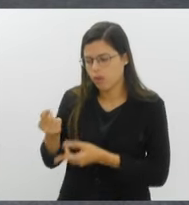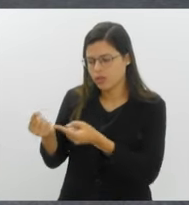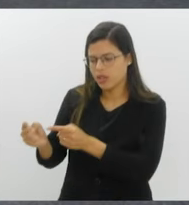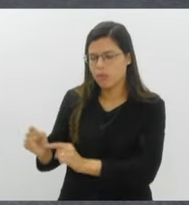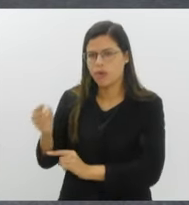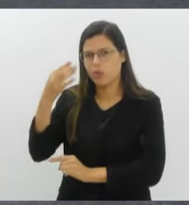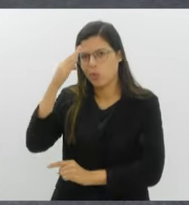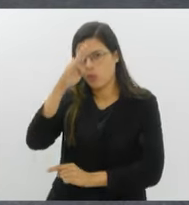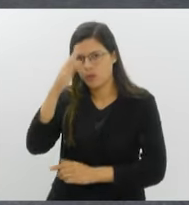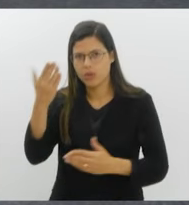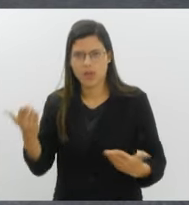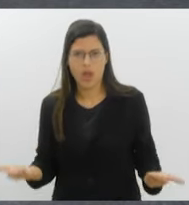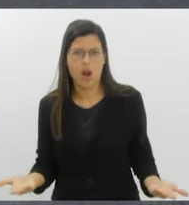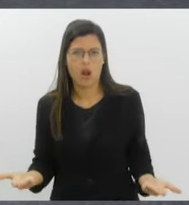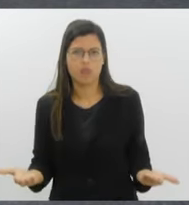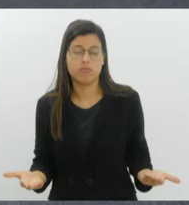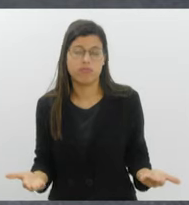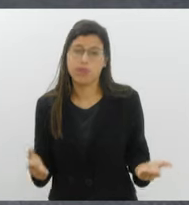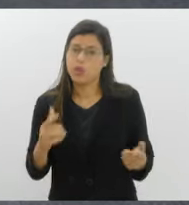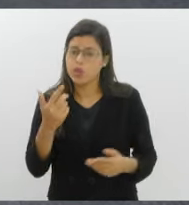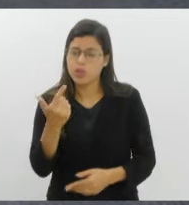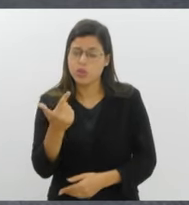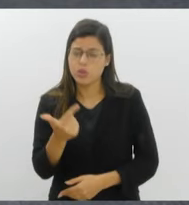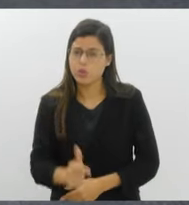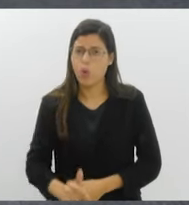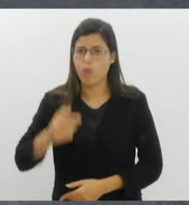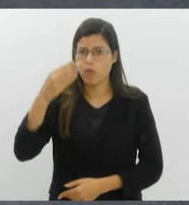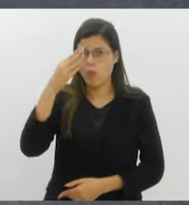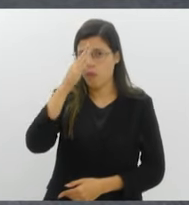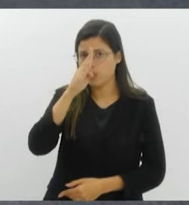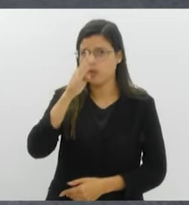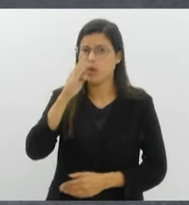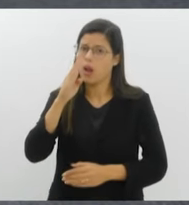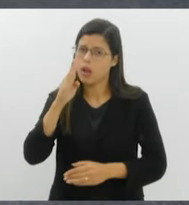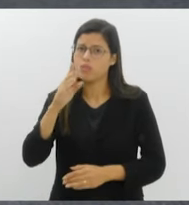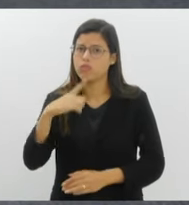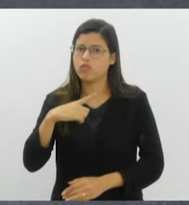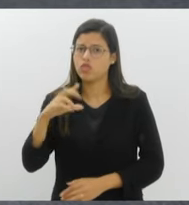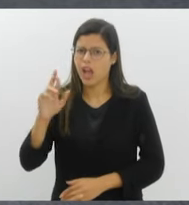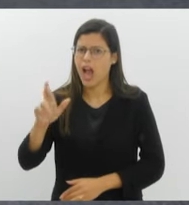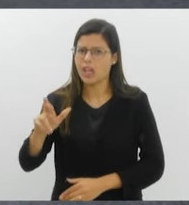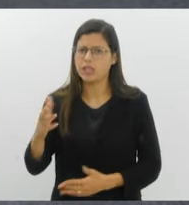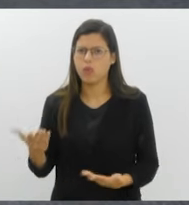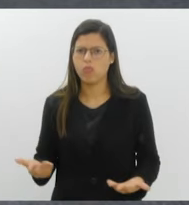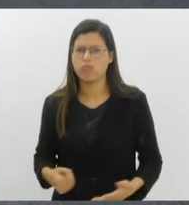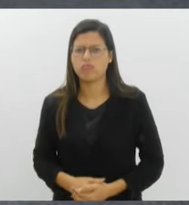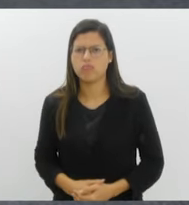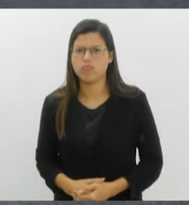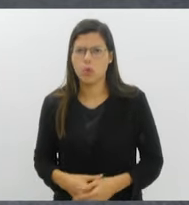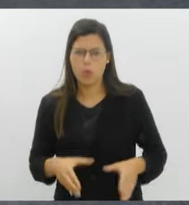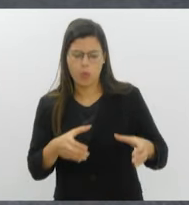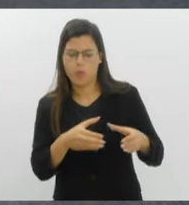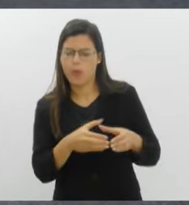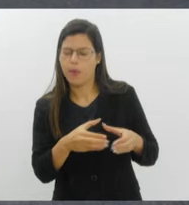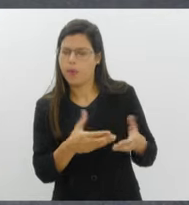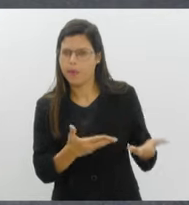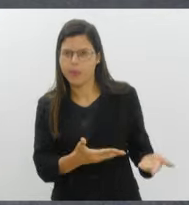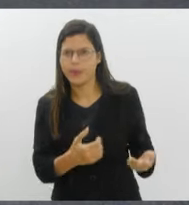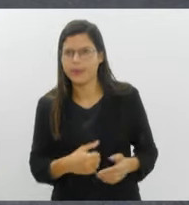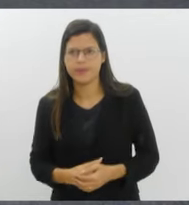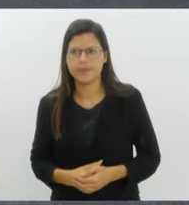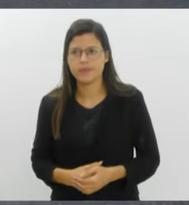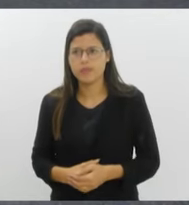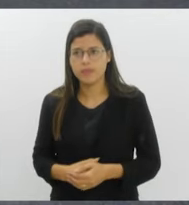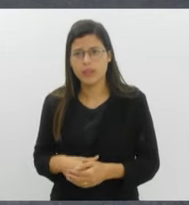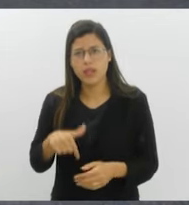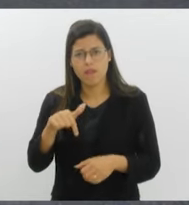Então, Bolsonaro, mais uma vez, tinha razão contra o caráter do nervosinho e da sua turma de menudos. E aí veio aqui com o rabinho entre as pernas para